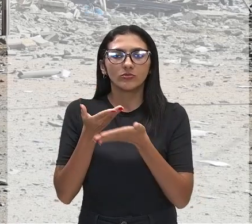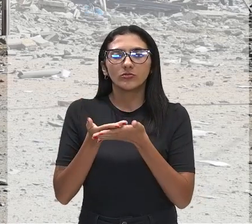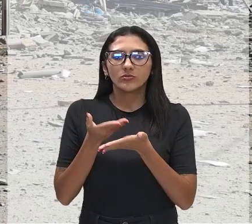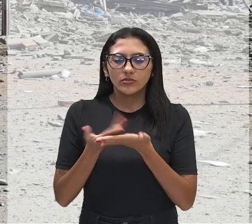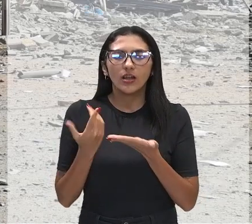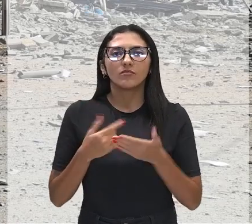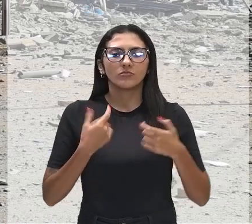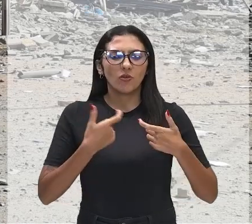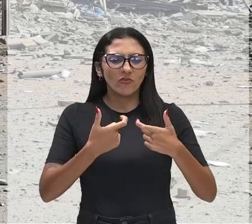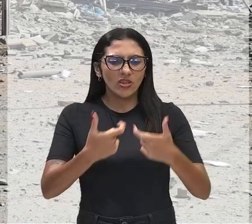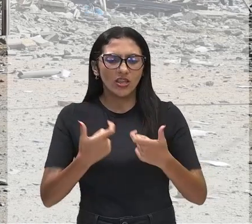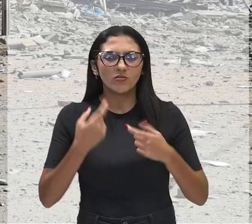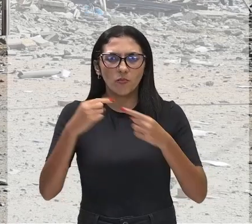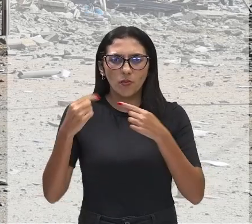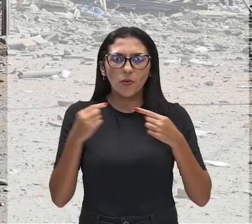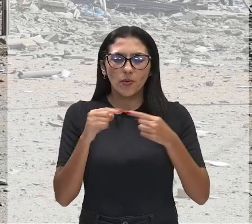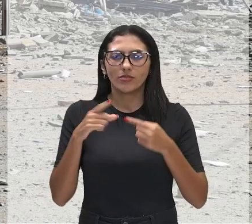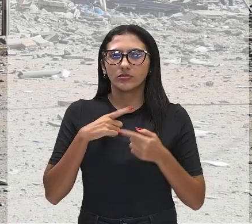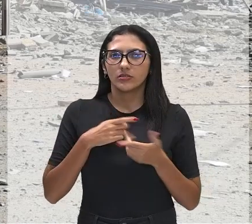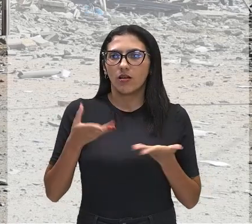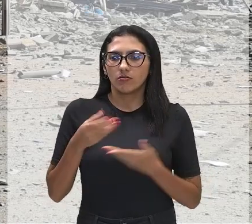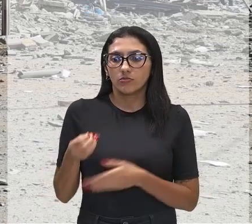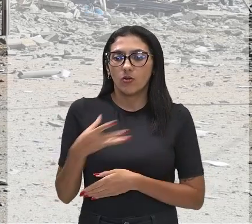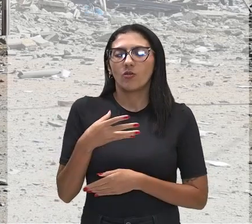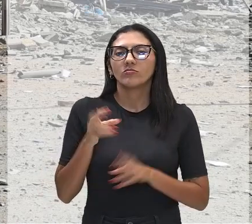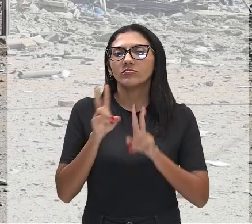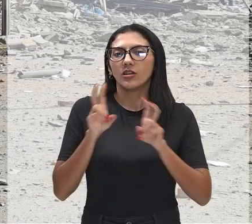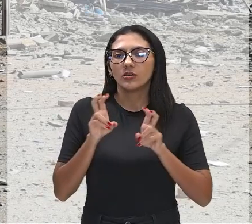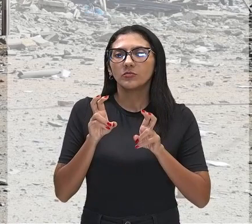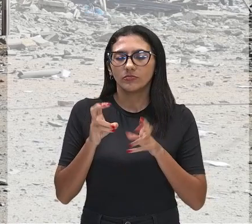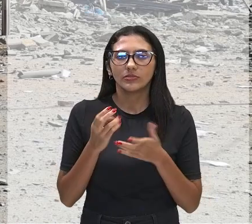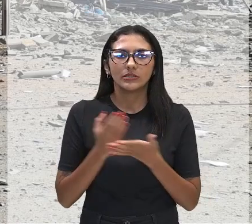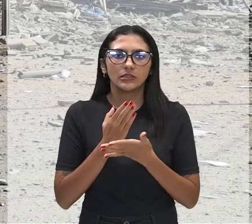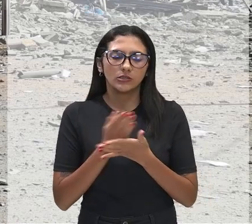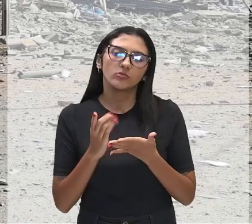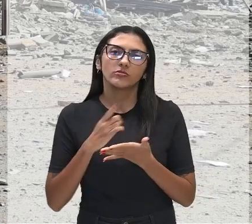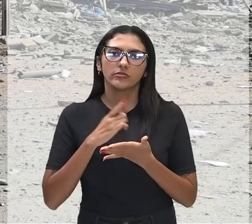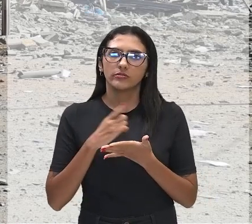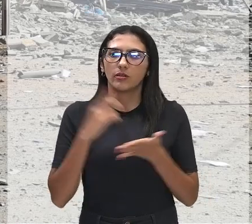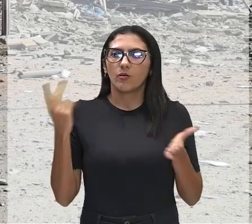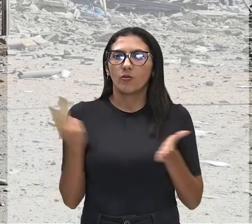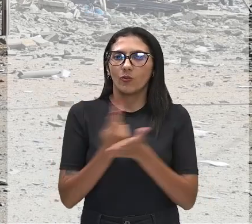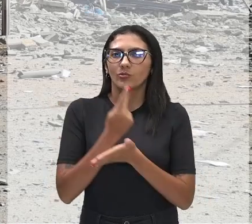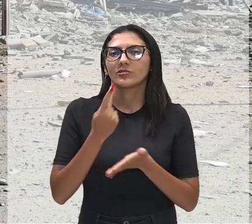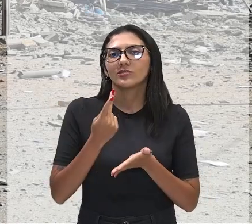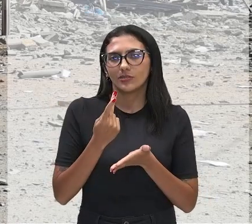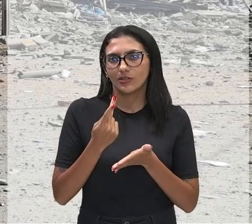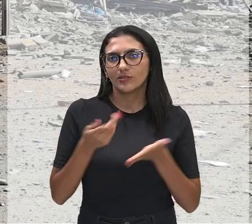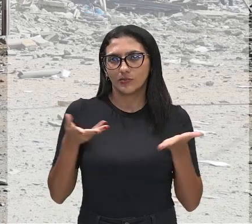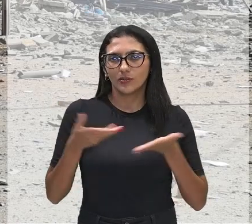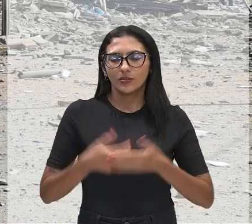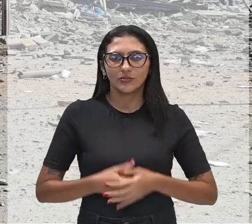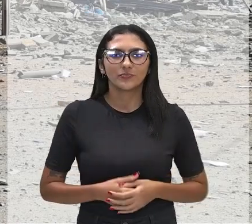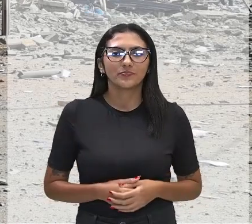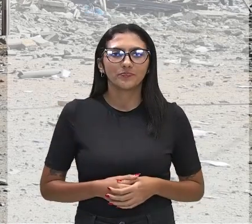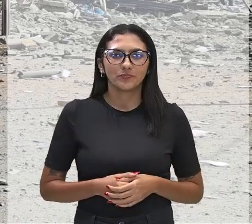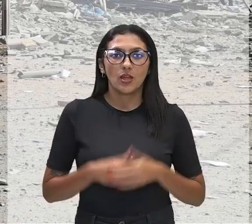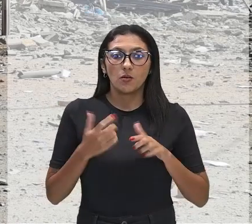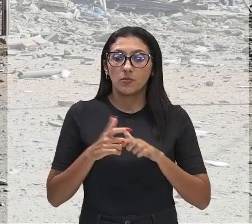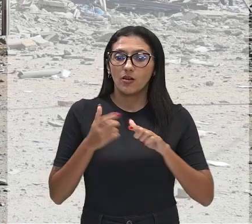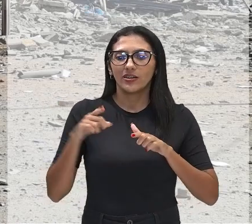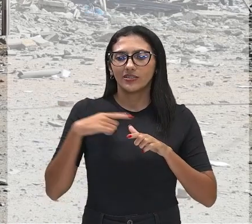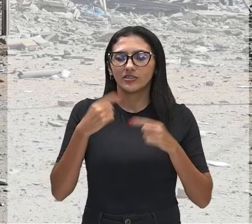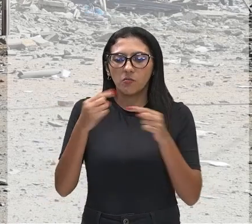essas guerras que vão ser aí mais recentes e alguns ainda infelizmente estão ocorrendo, né? E a maioria,